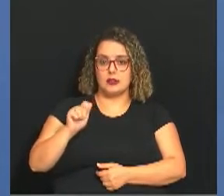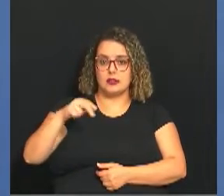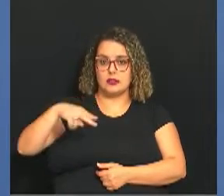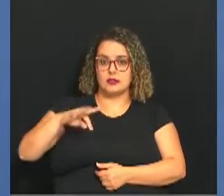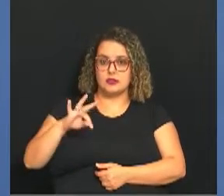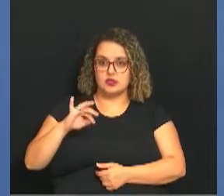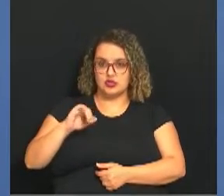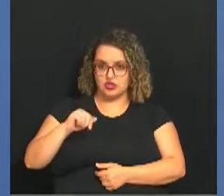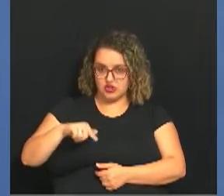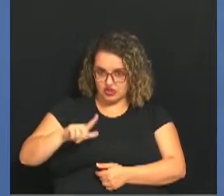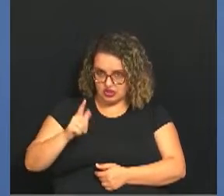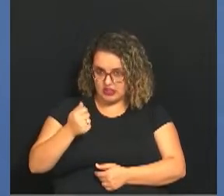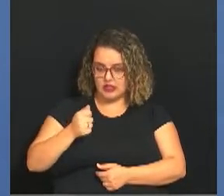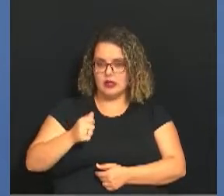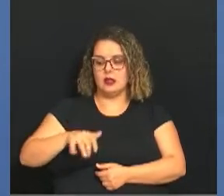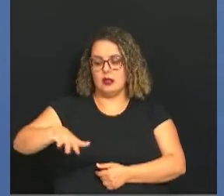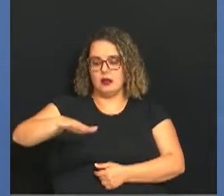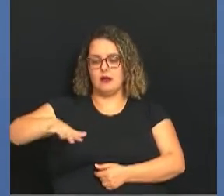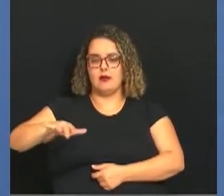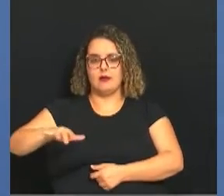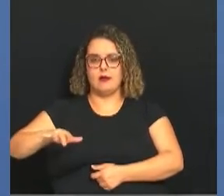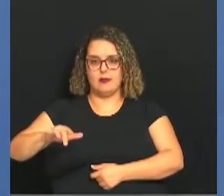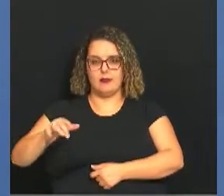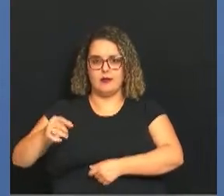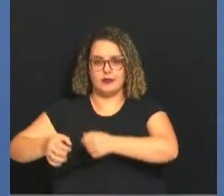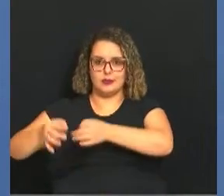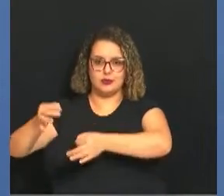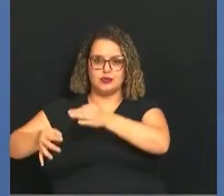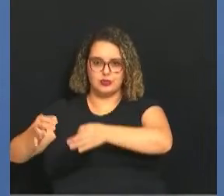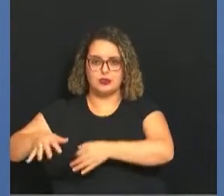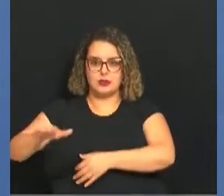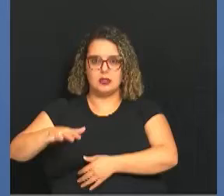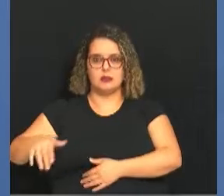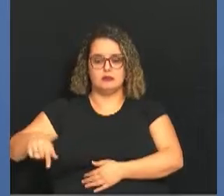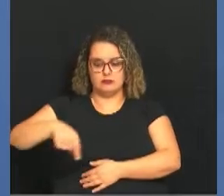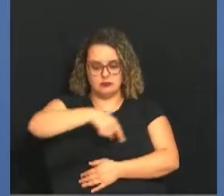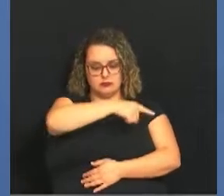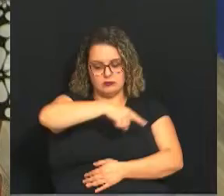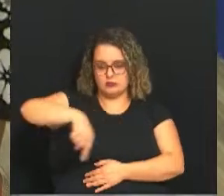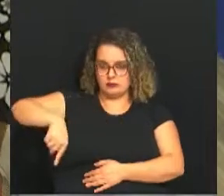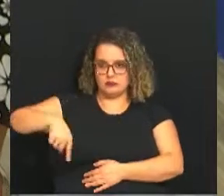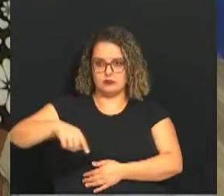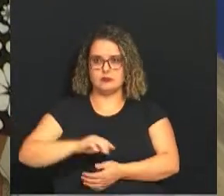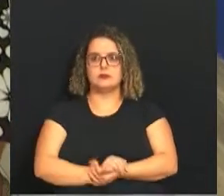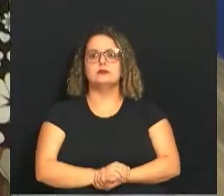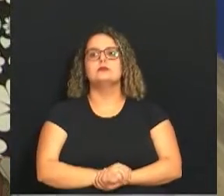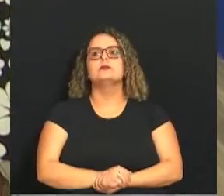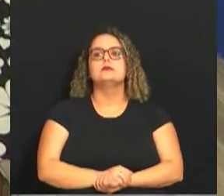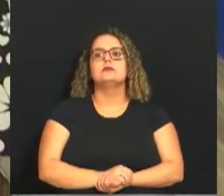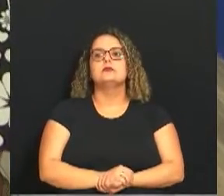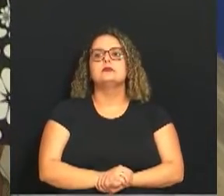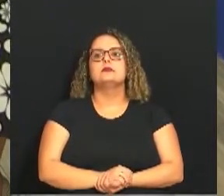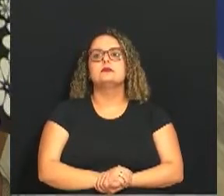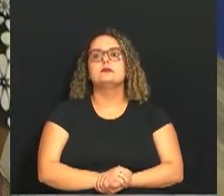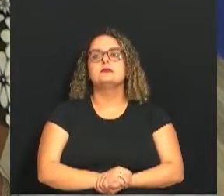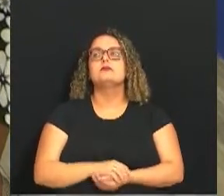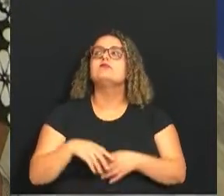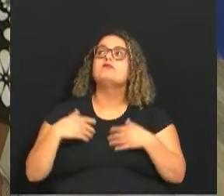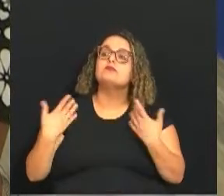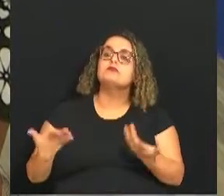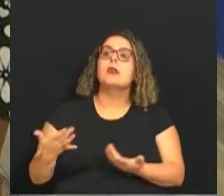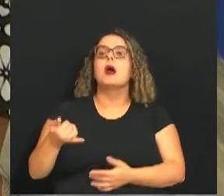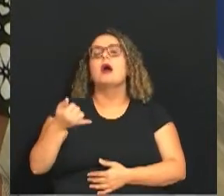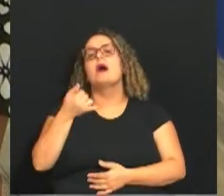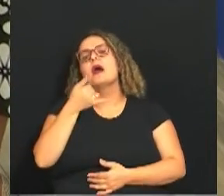Judiciária, que faz o trajeto nessa avenida que será, então, pavimentada. Agora, Mirna Abreu, infelizmente,